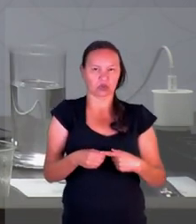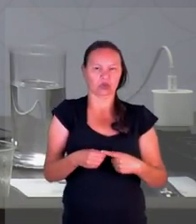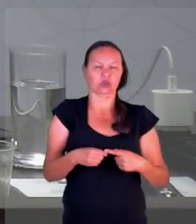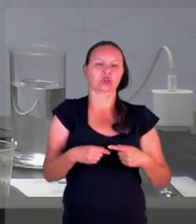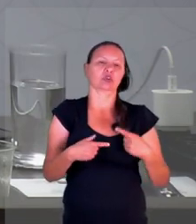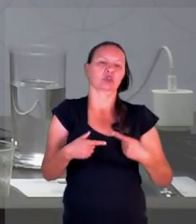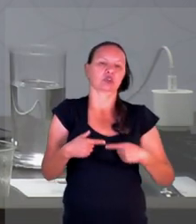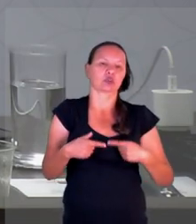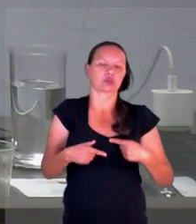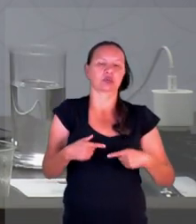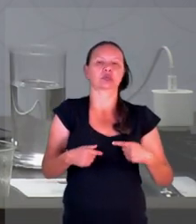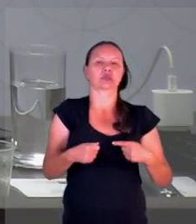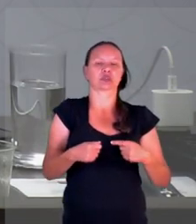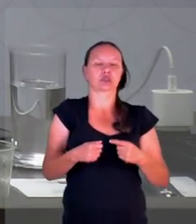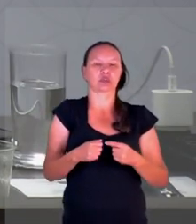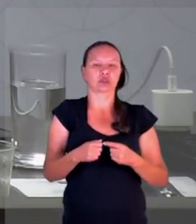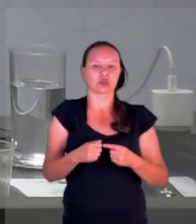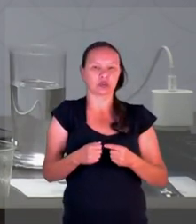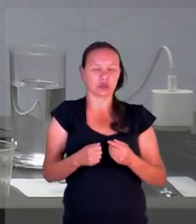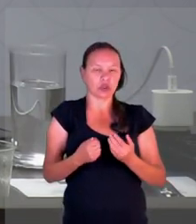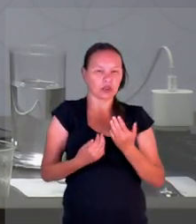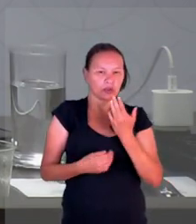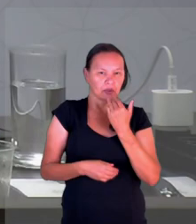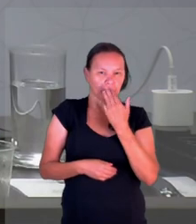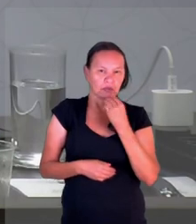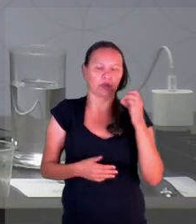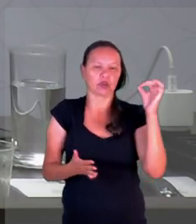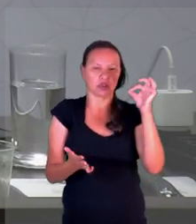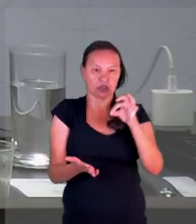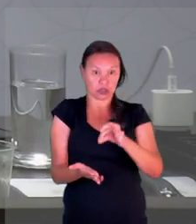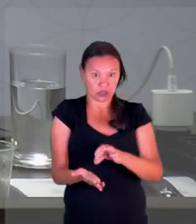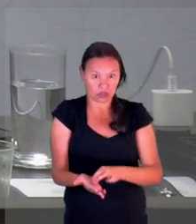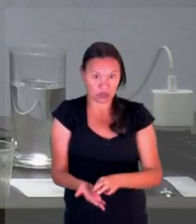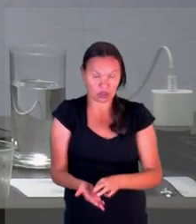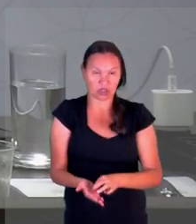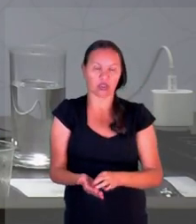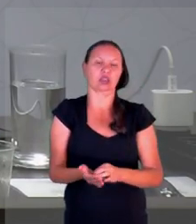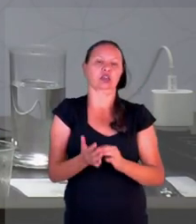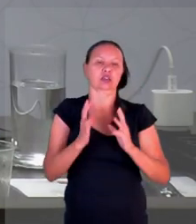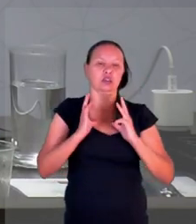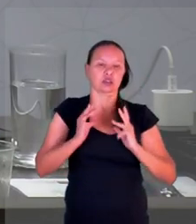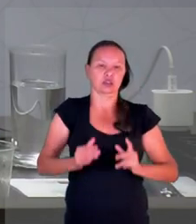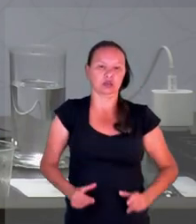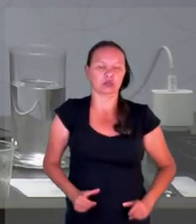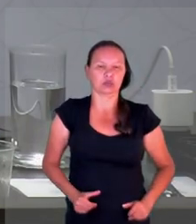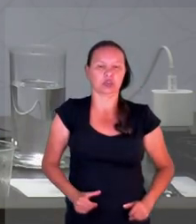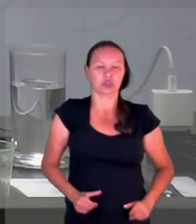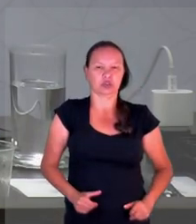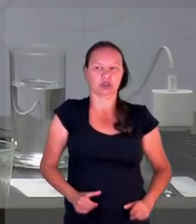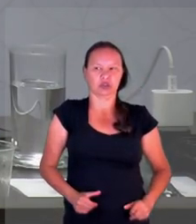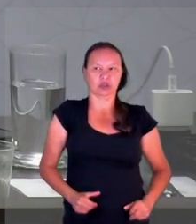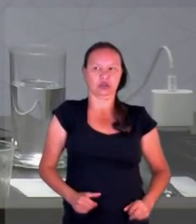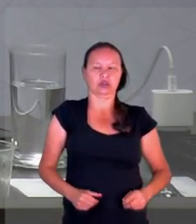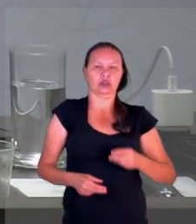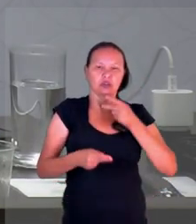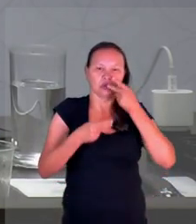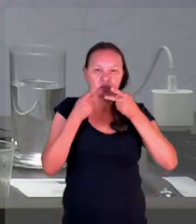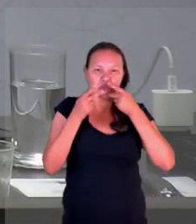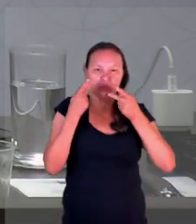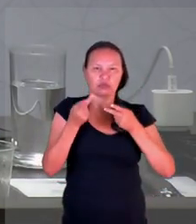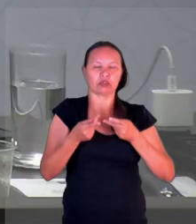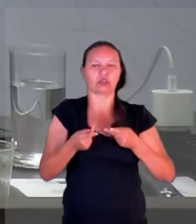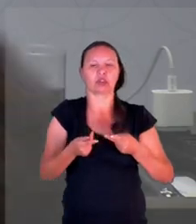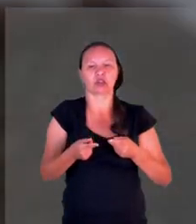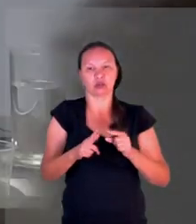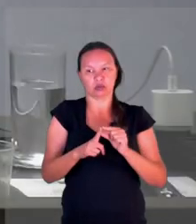direito humano alimentação e Nutrição adequadas portanto se uma besteira eu falaram é